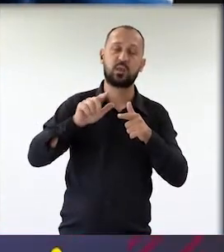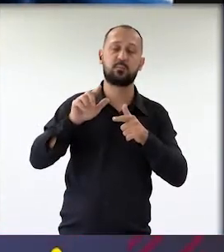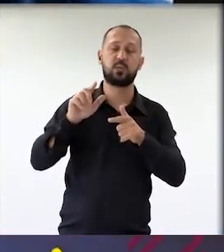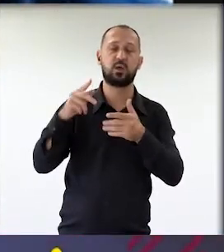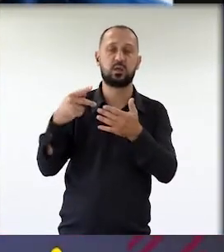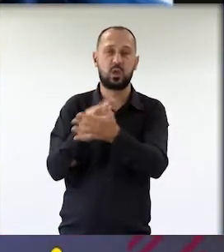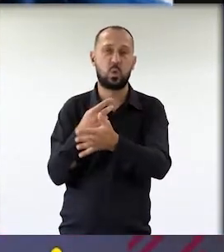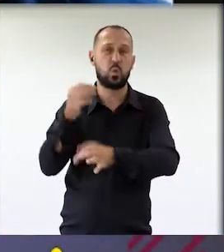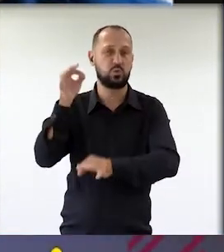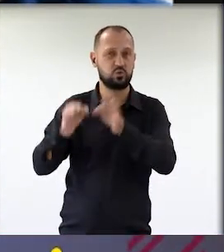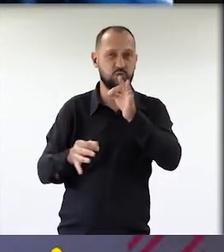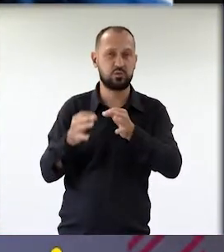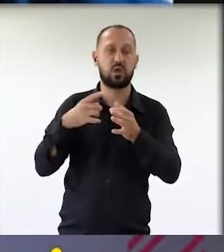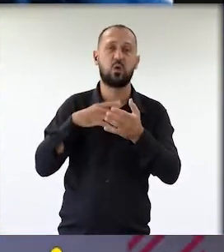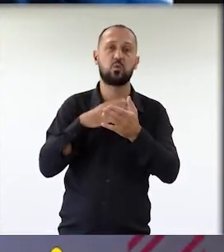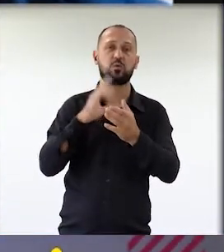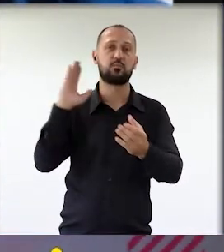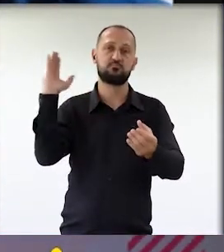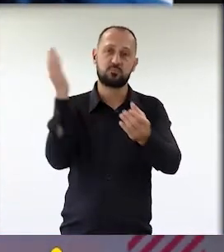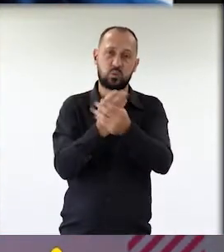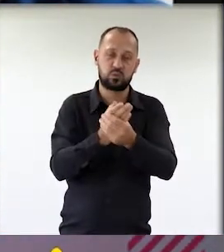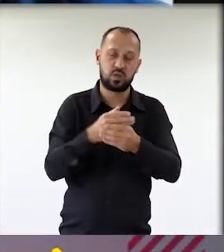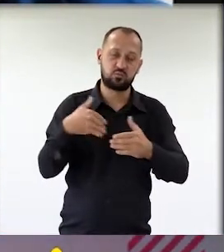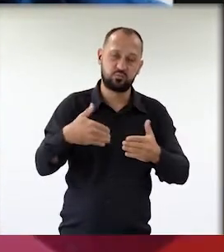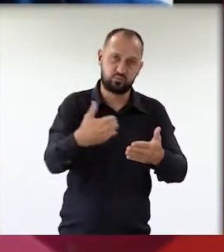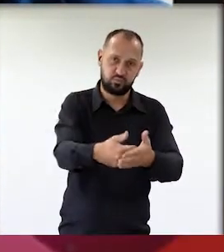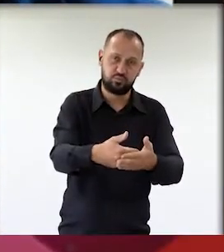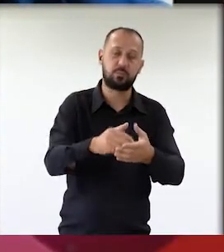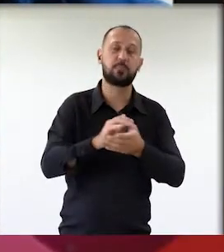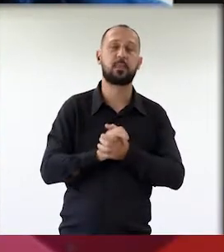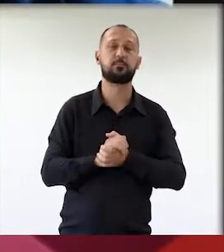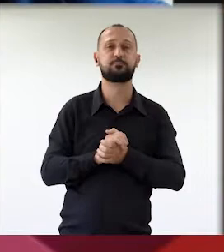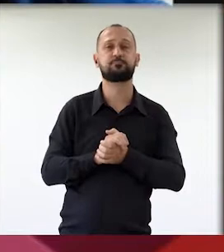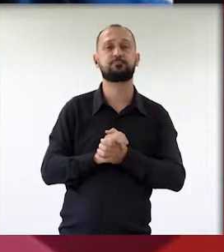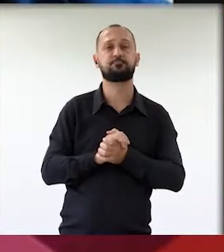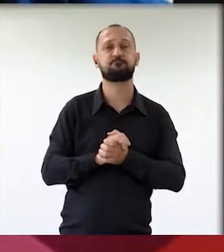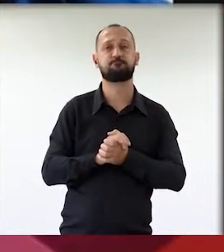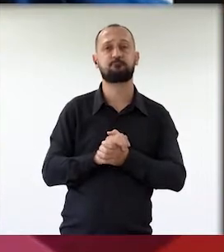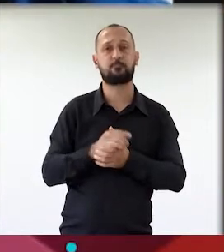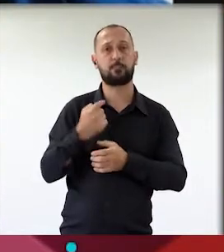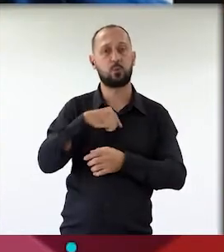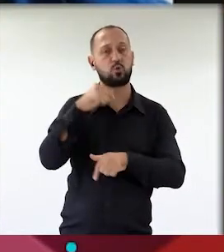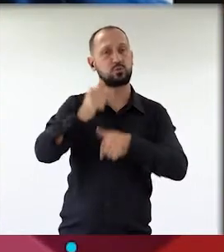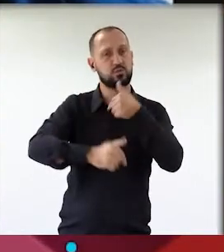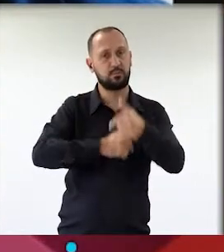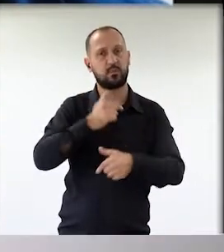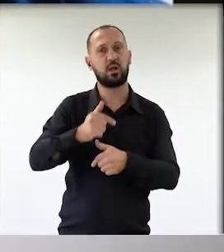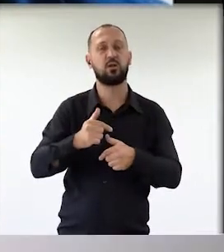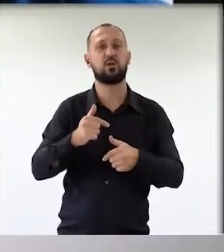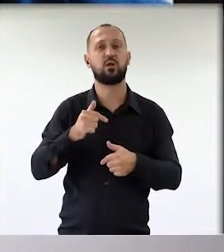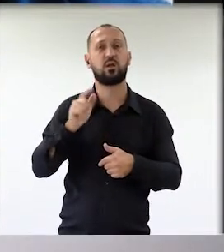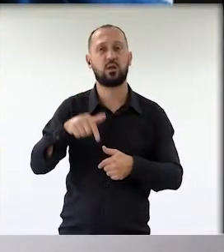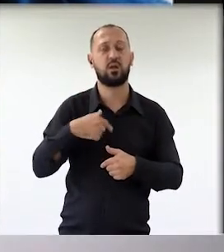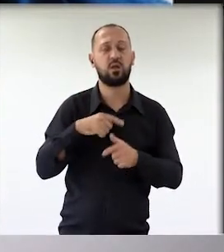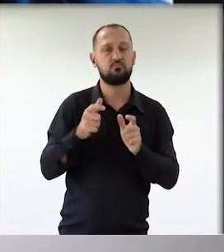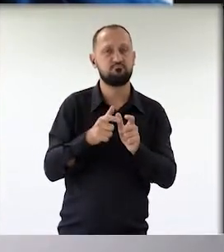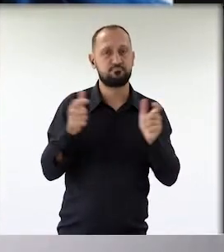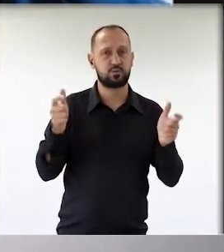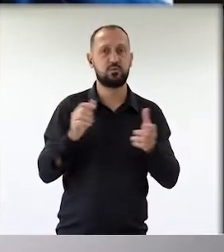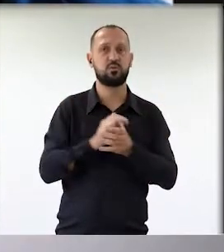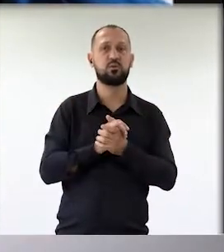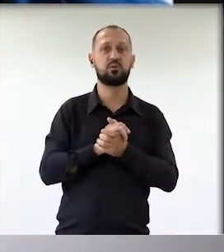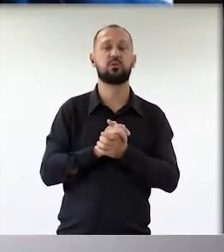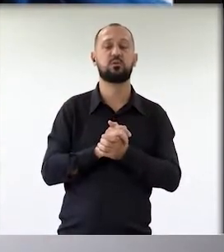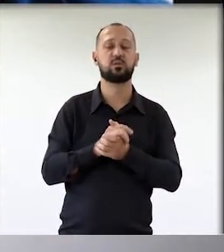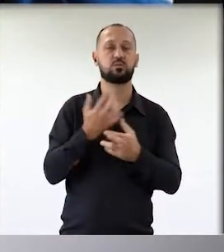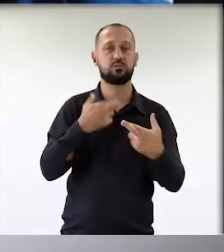de problemas, né, com a justiça, famílias que têm processos tramitando, enfim, a nossa atividade é